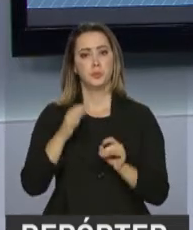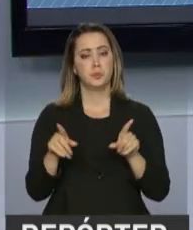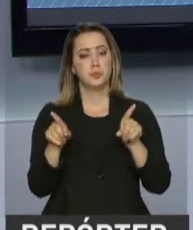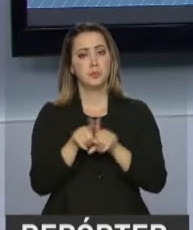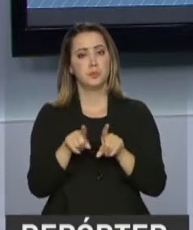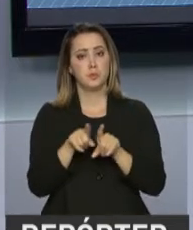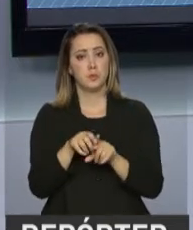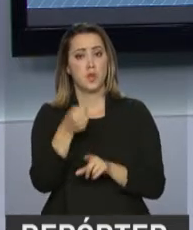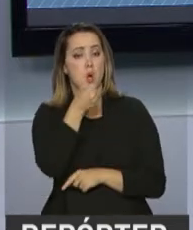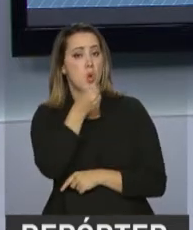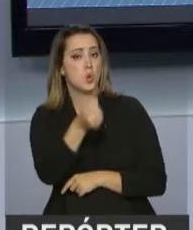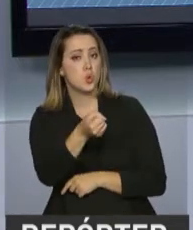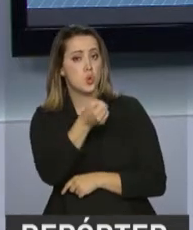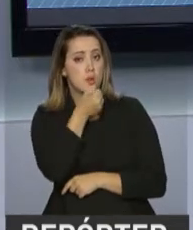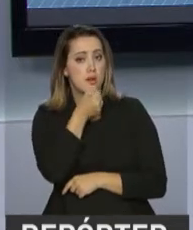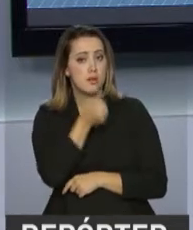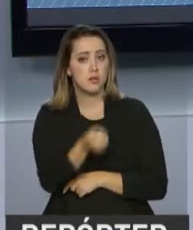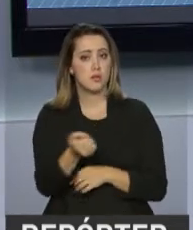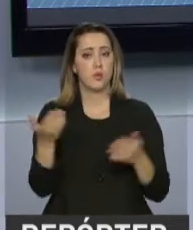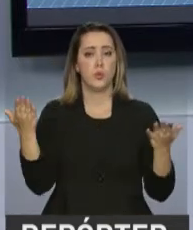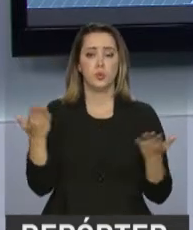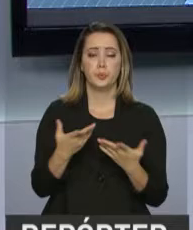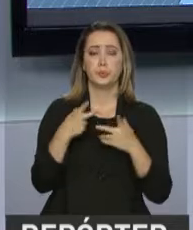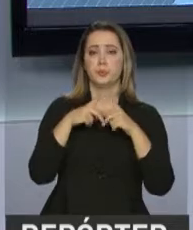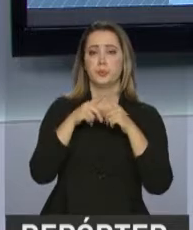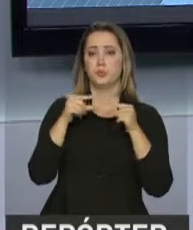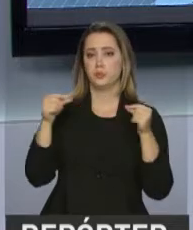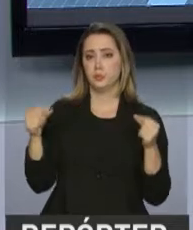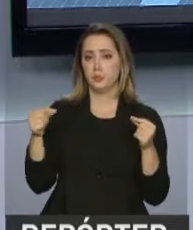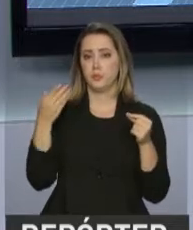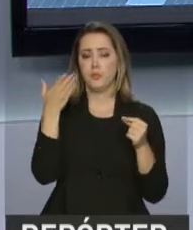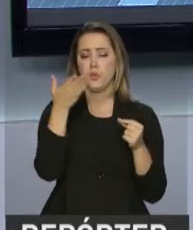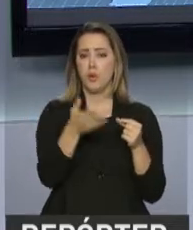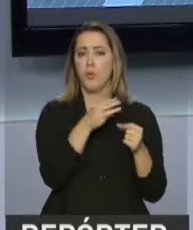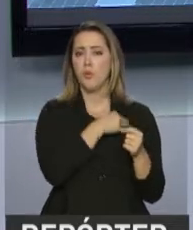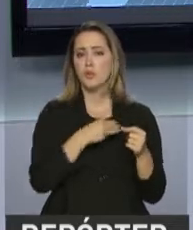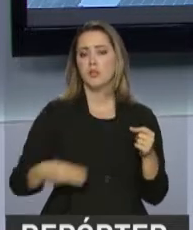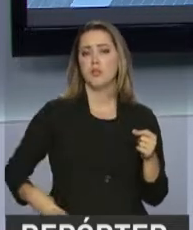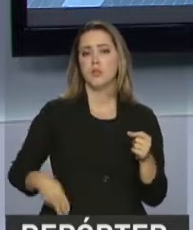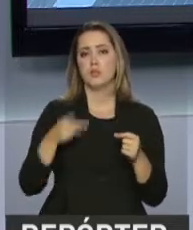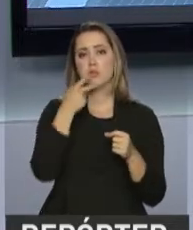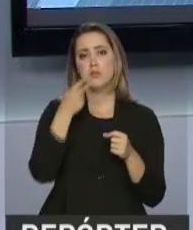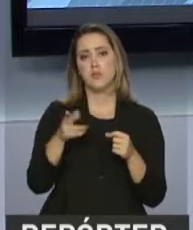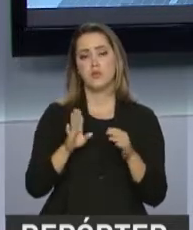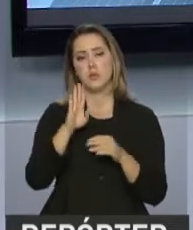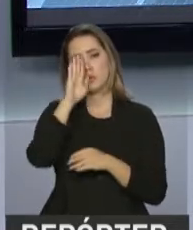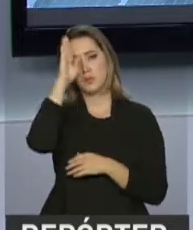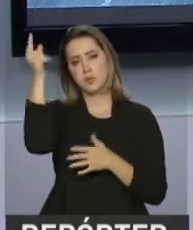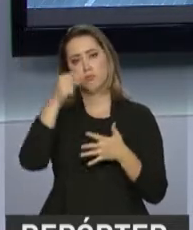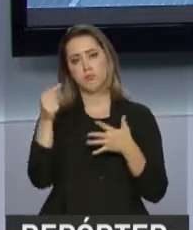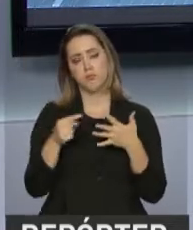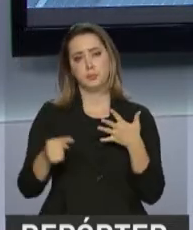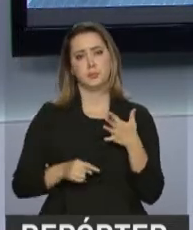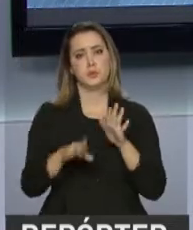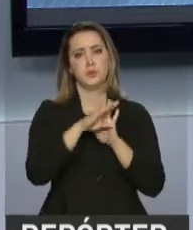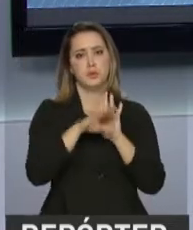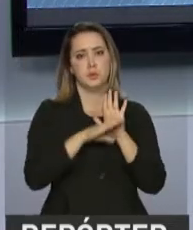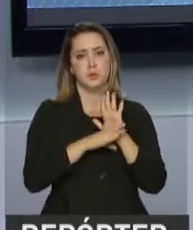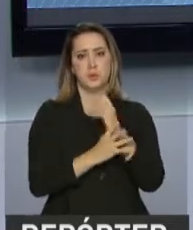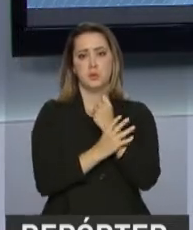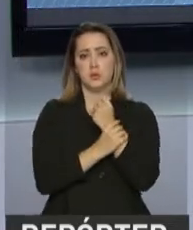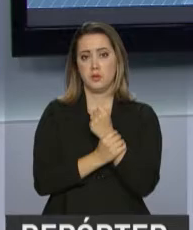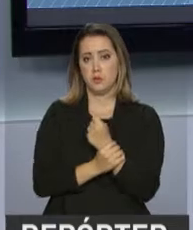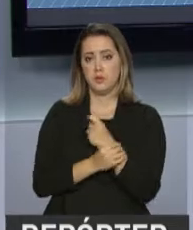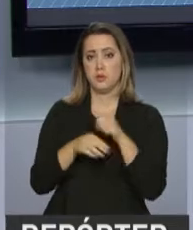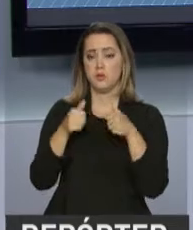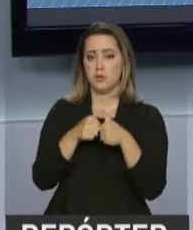Pública, Torquato Jardim, e jornalistas, hoje aqui em Brasília. O ministro comentou as primeiras ações do Plano Nacional de Segurança